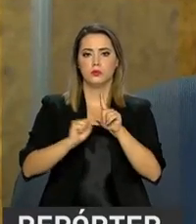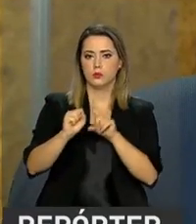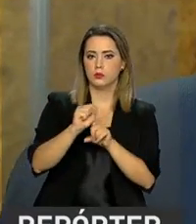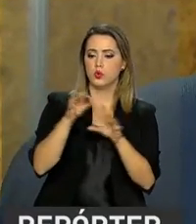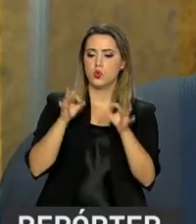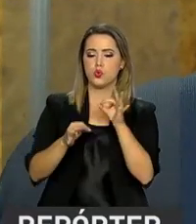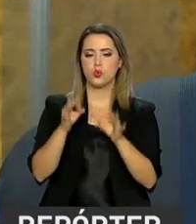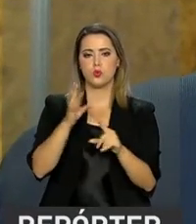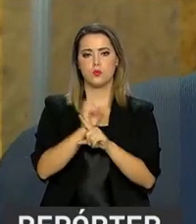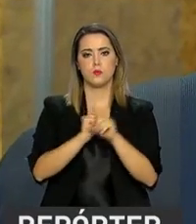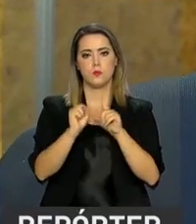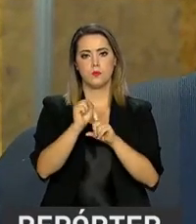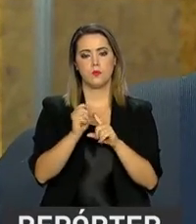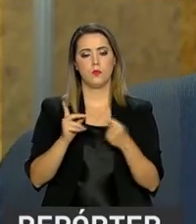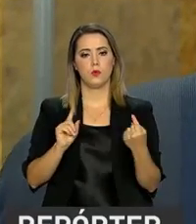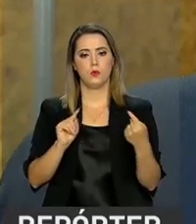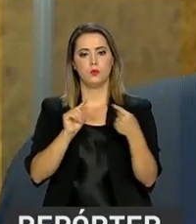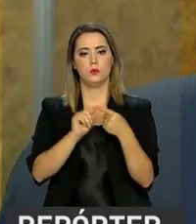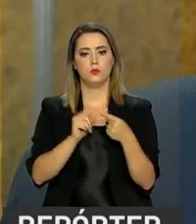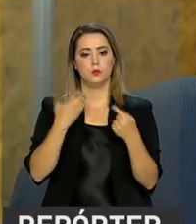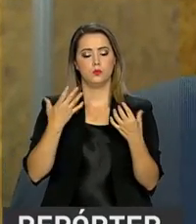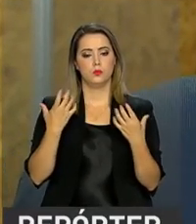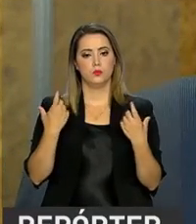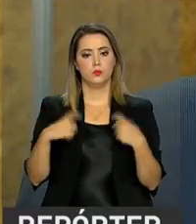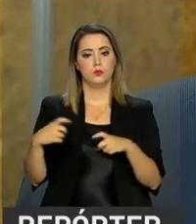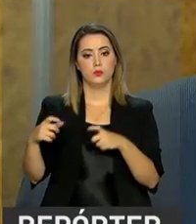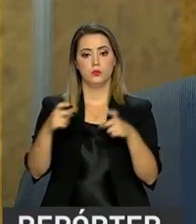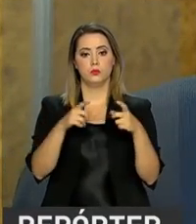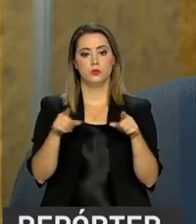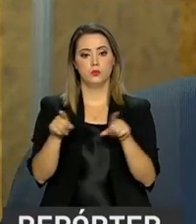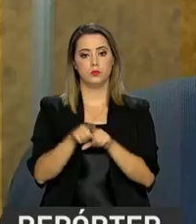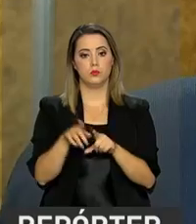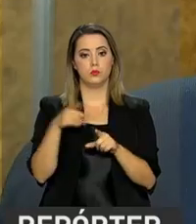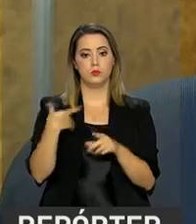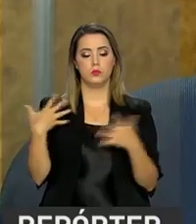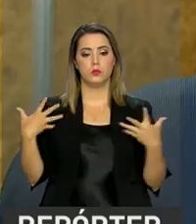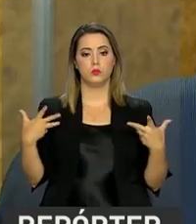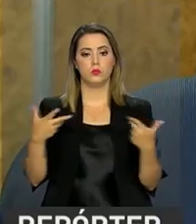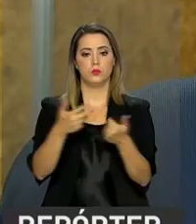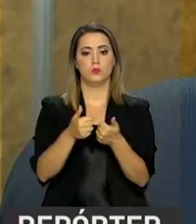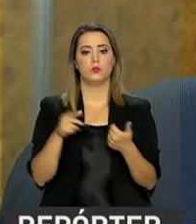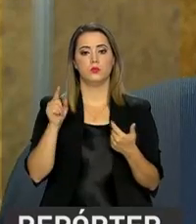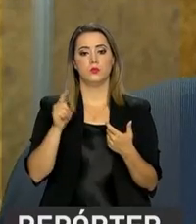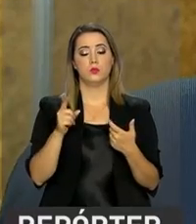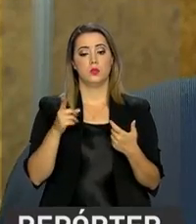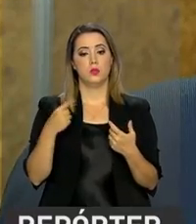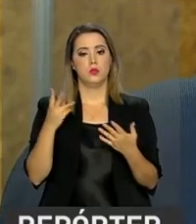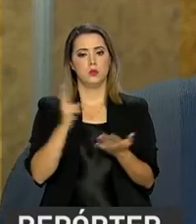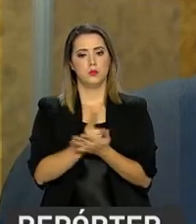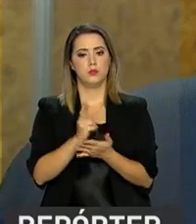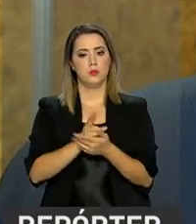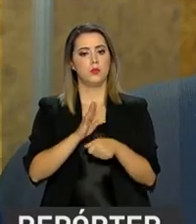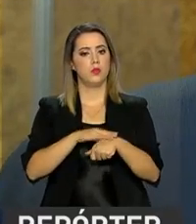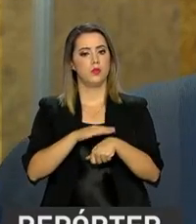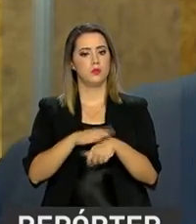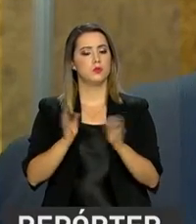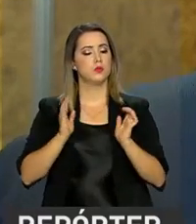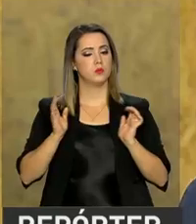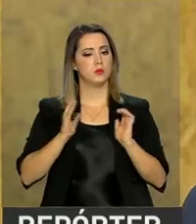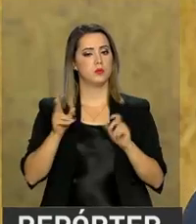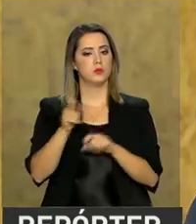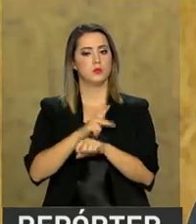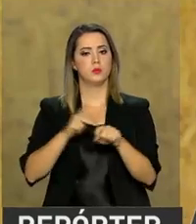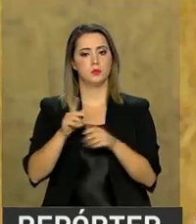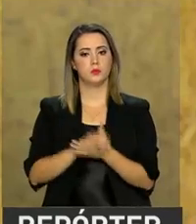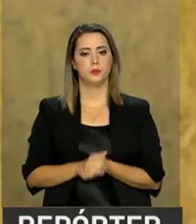você criar focos de excelência ao mesmo tempo de riqueza para o país.